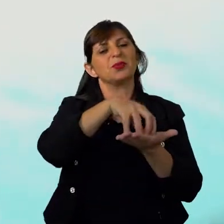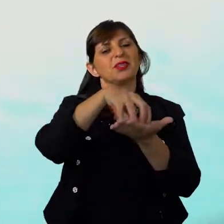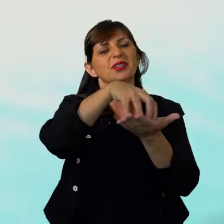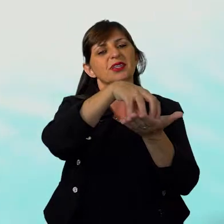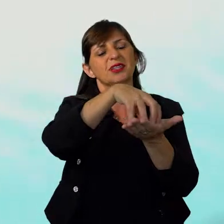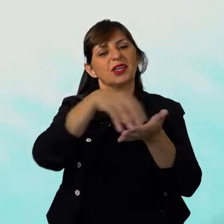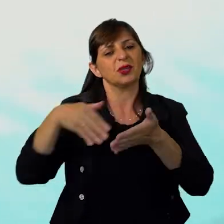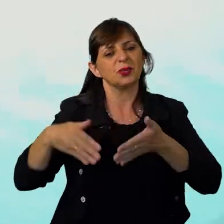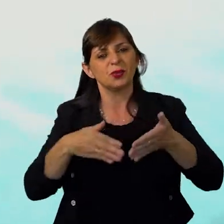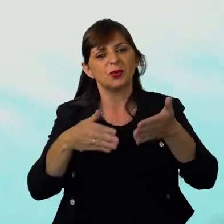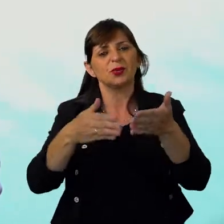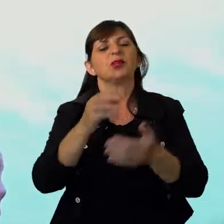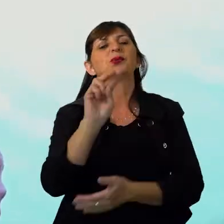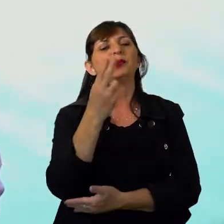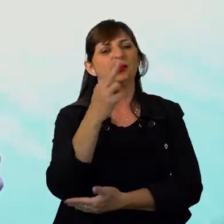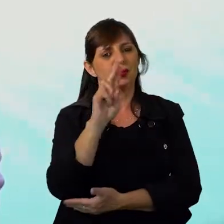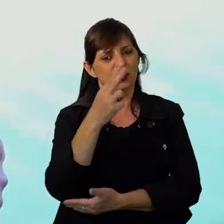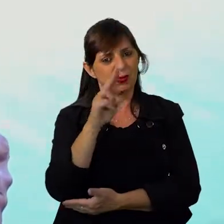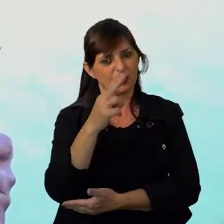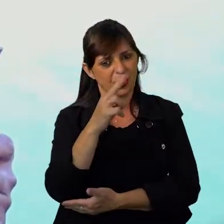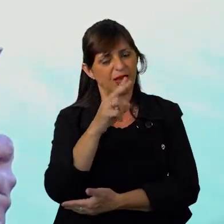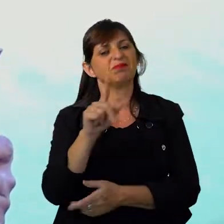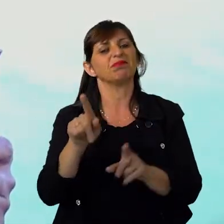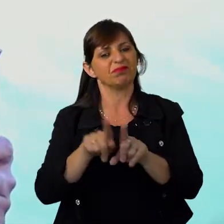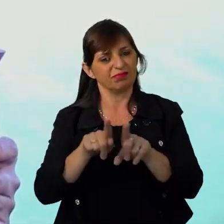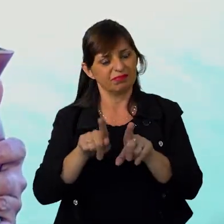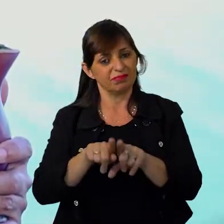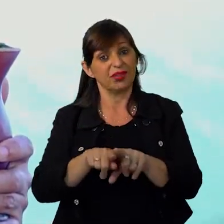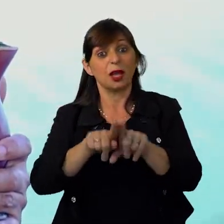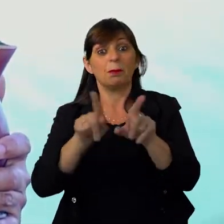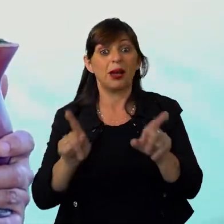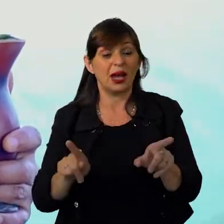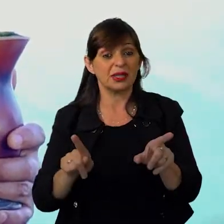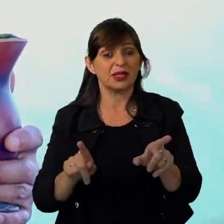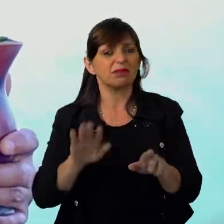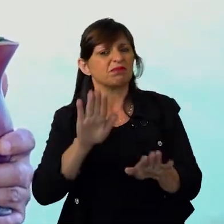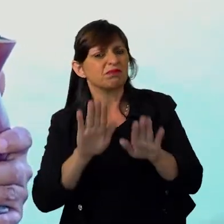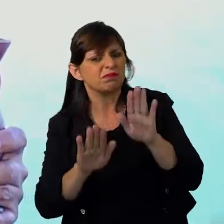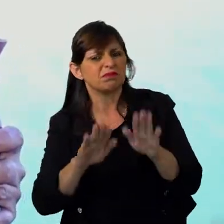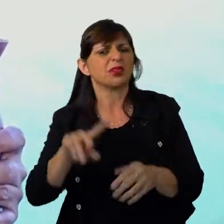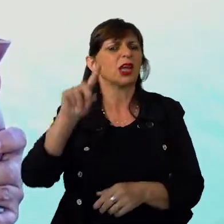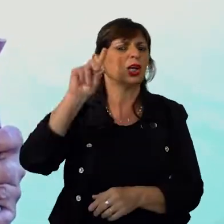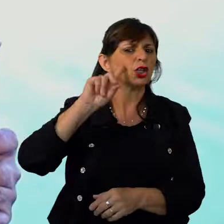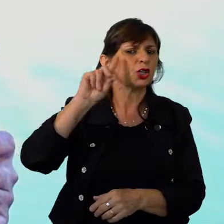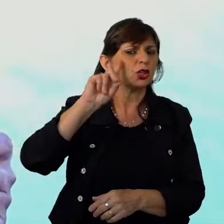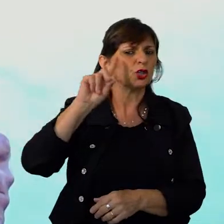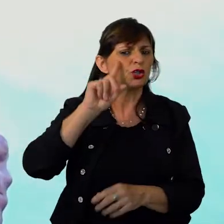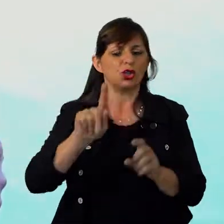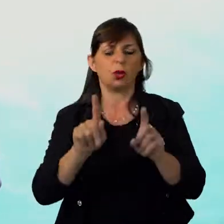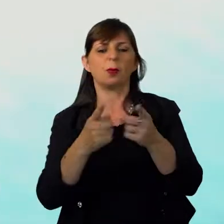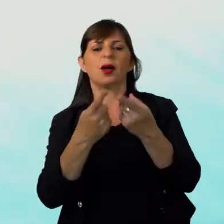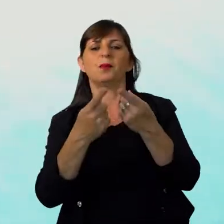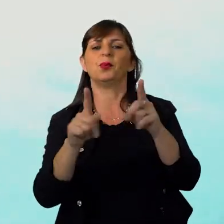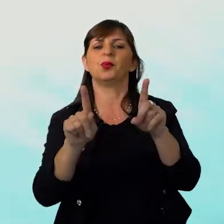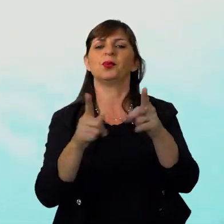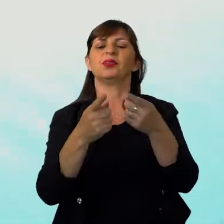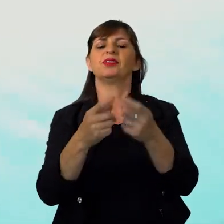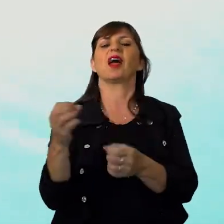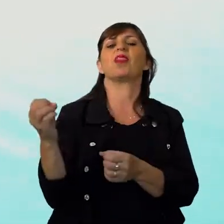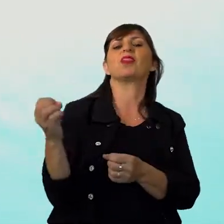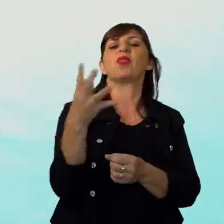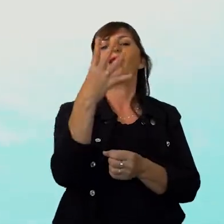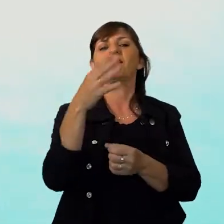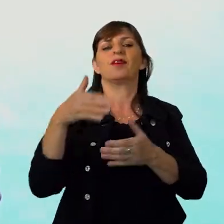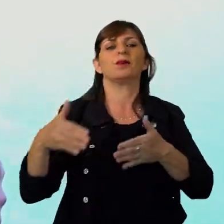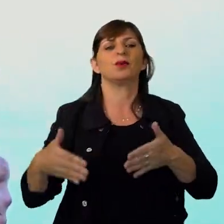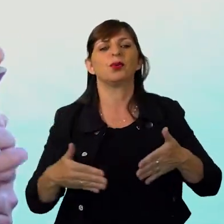junto com Valdomiro Maicá mas a cada um a cada dia nasce uma música nova para o Rio Uruguai porque nós